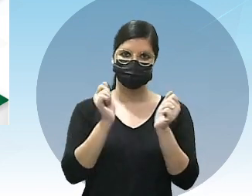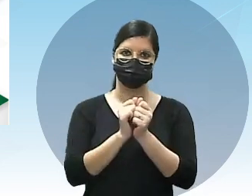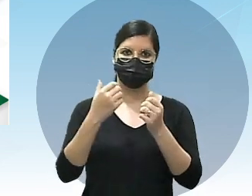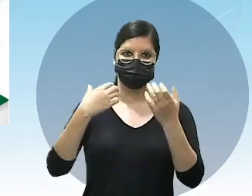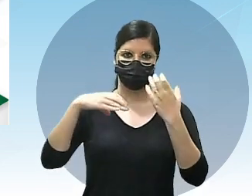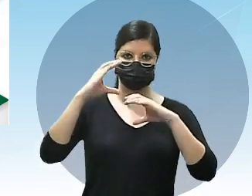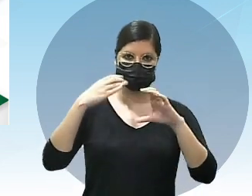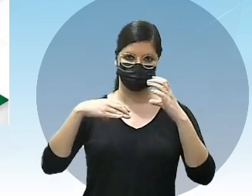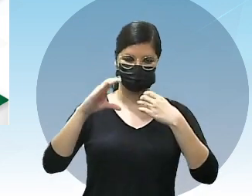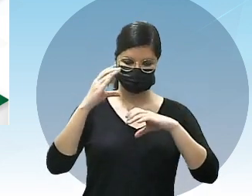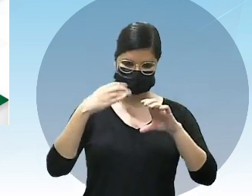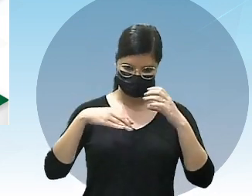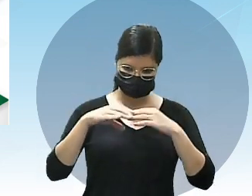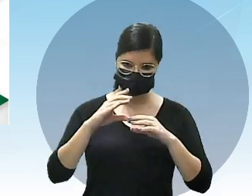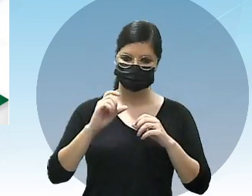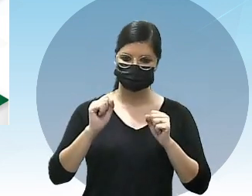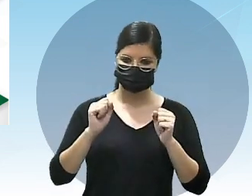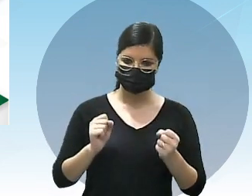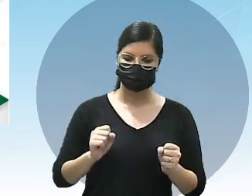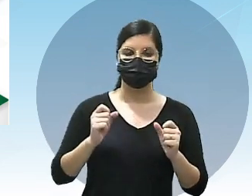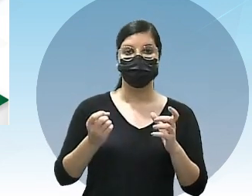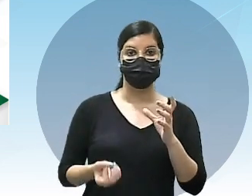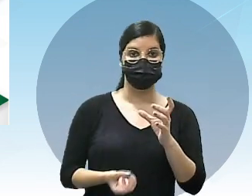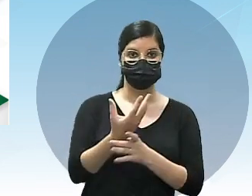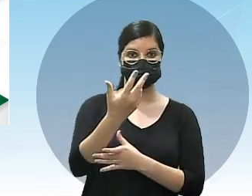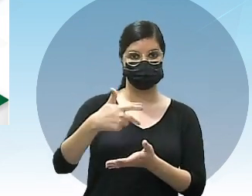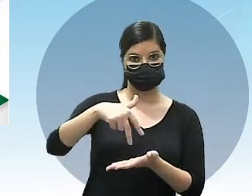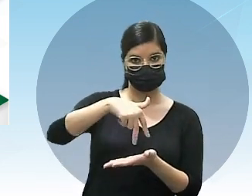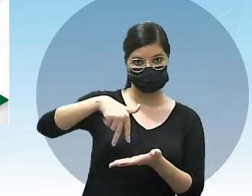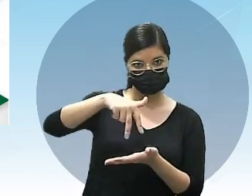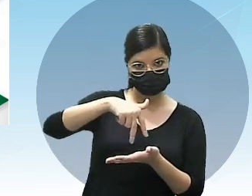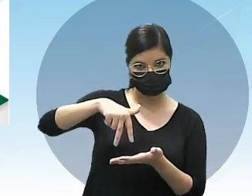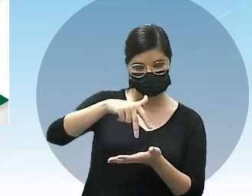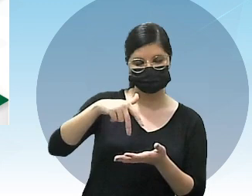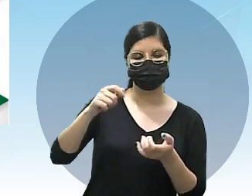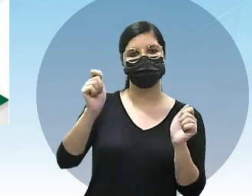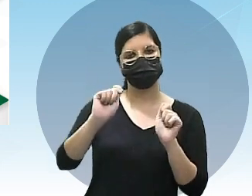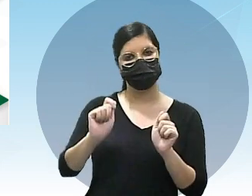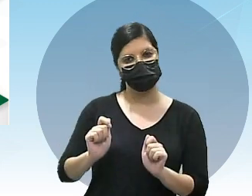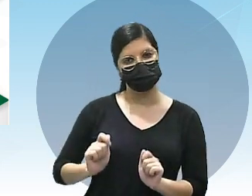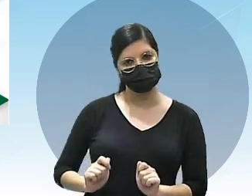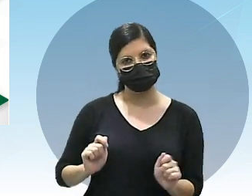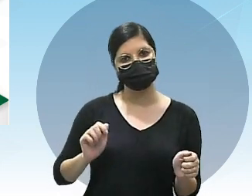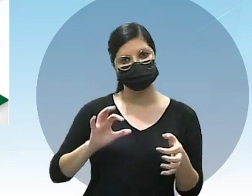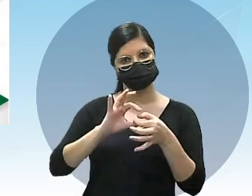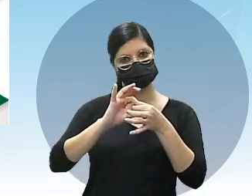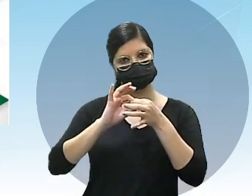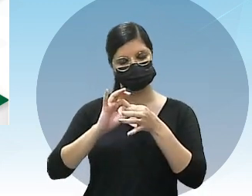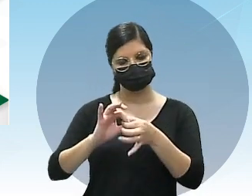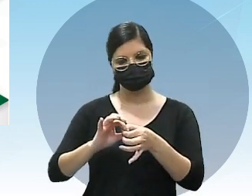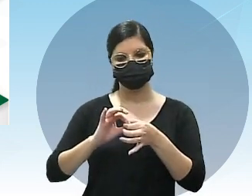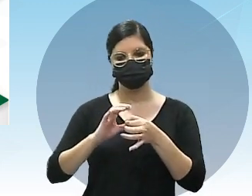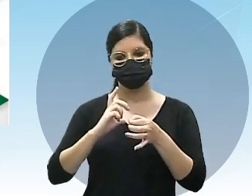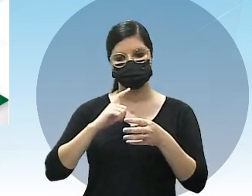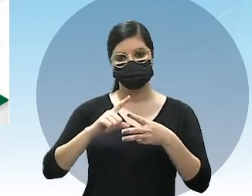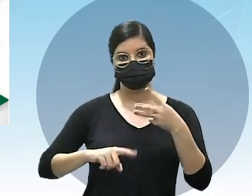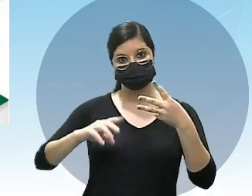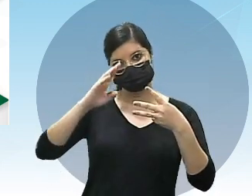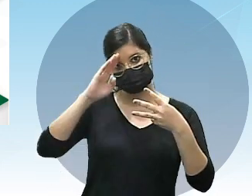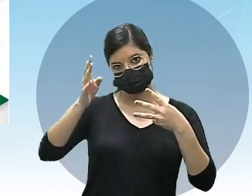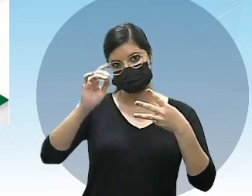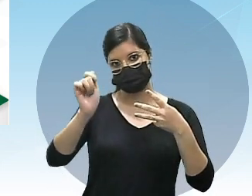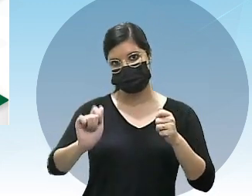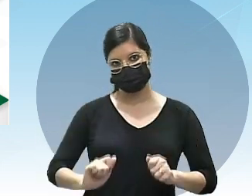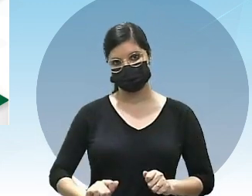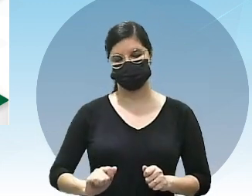lado da música né então se a gente for lá para a origem da dança ela tá ali na parte de artes cênicas como a entre as três principais